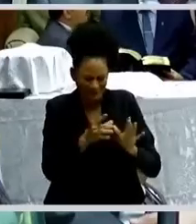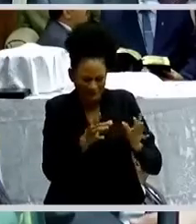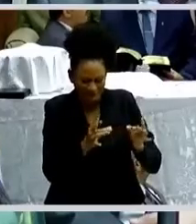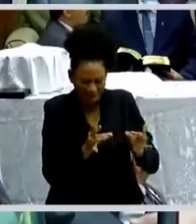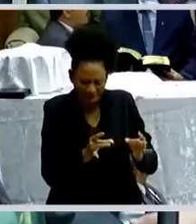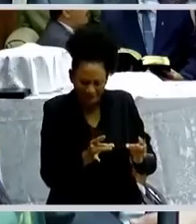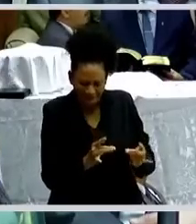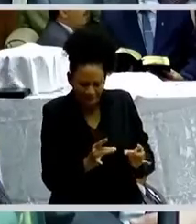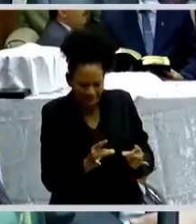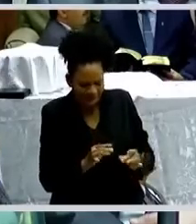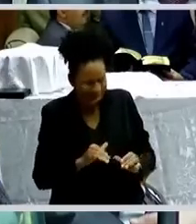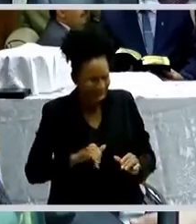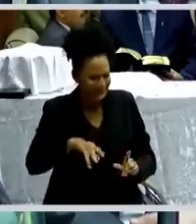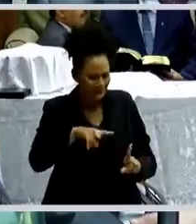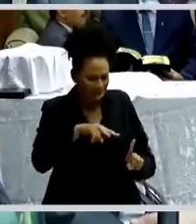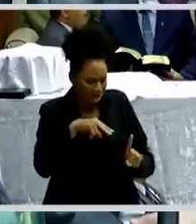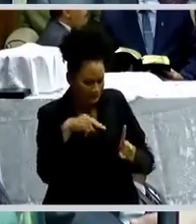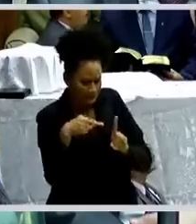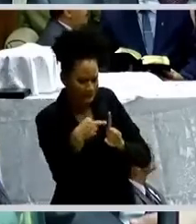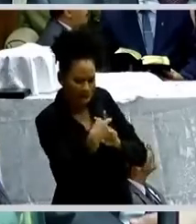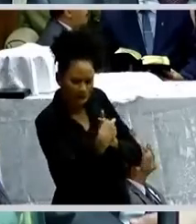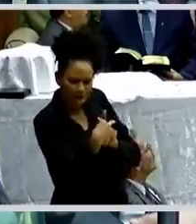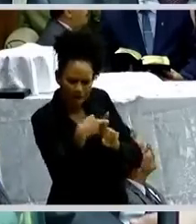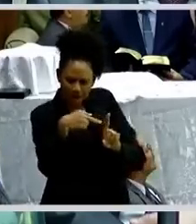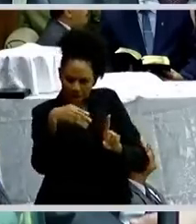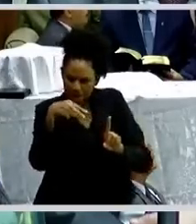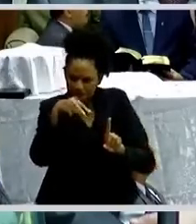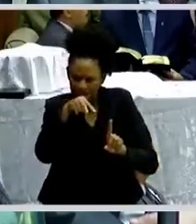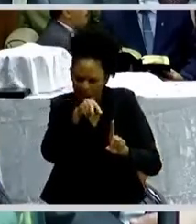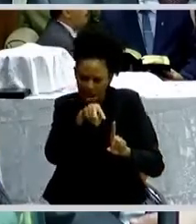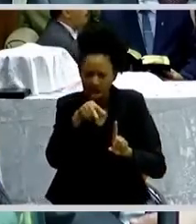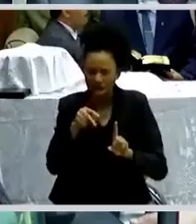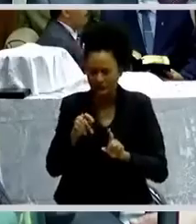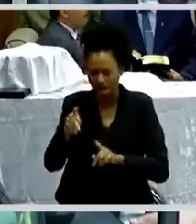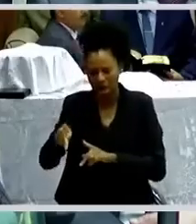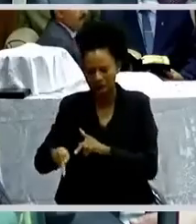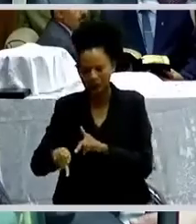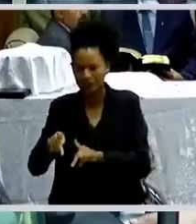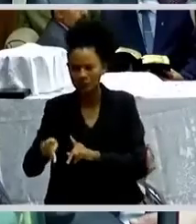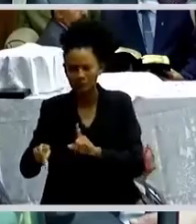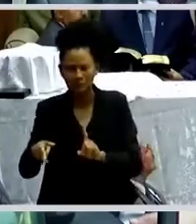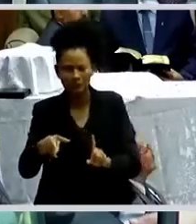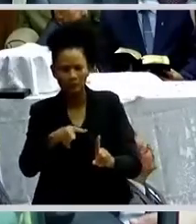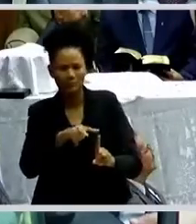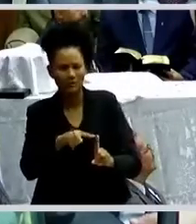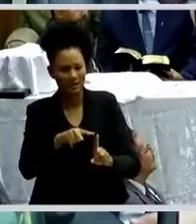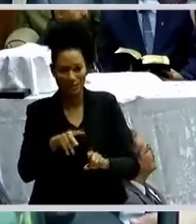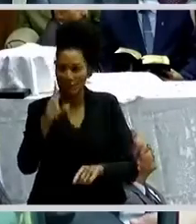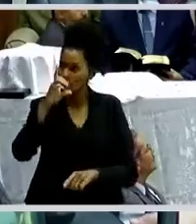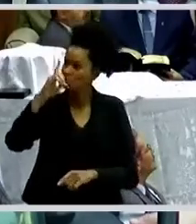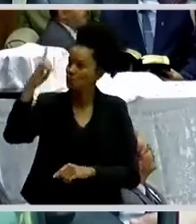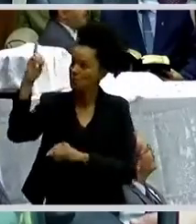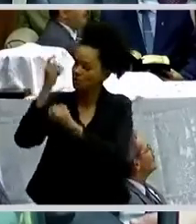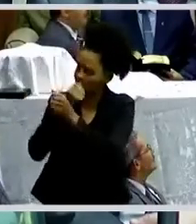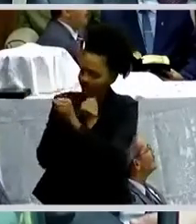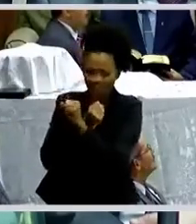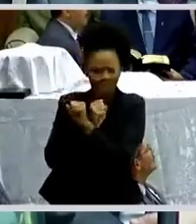a maior perspectiva do povo em relação ao seu Deus era um Deus que livrava, um Deus